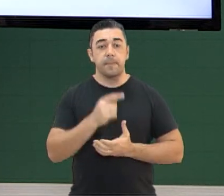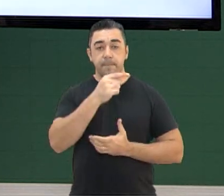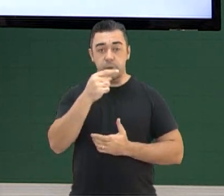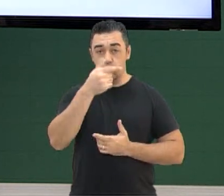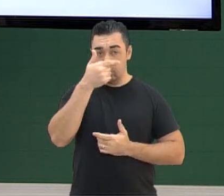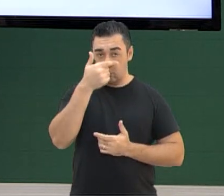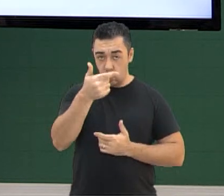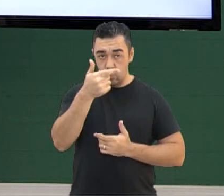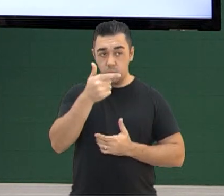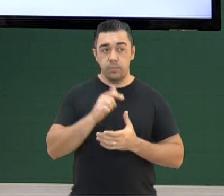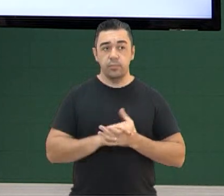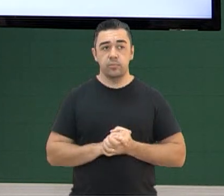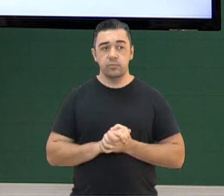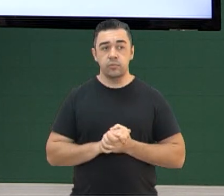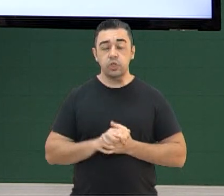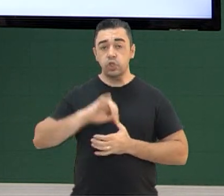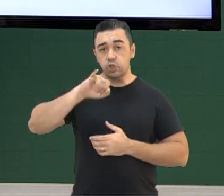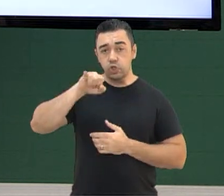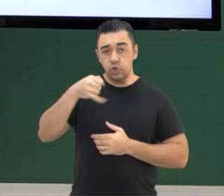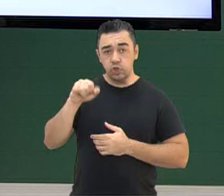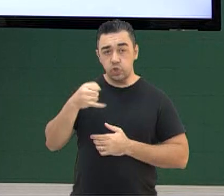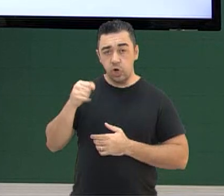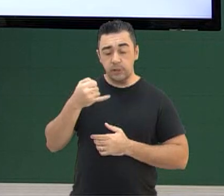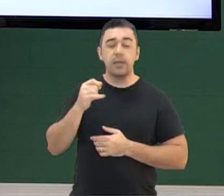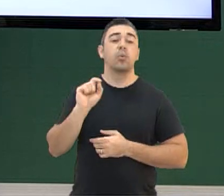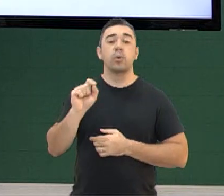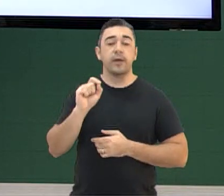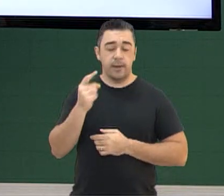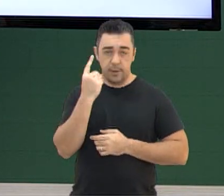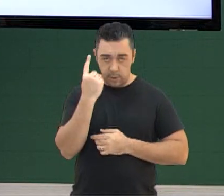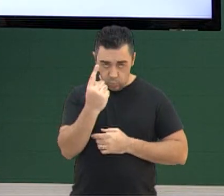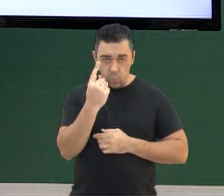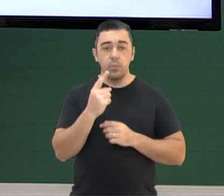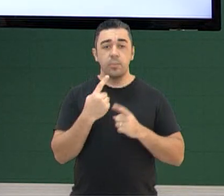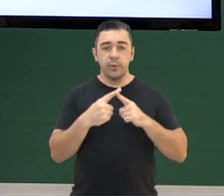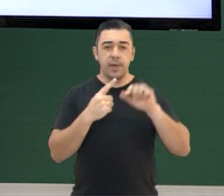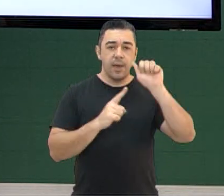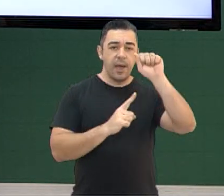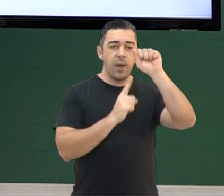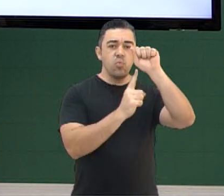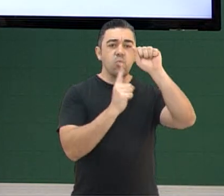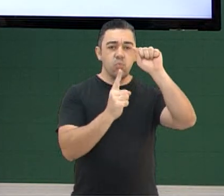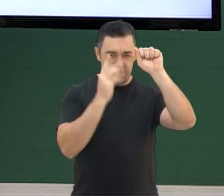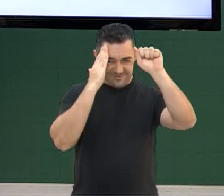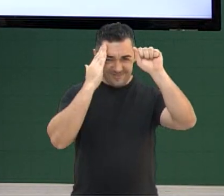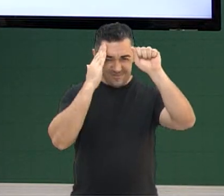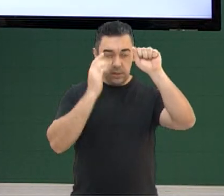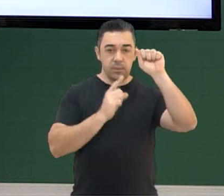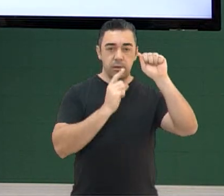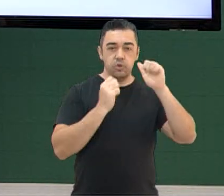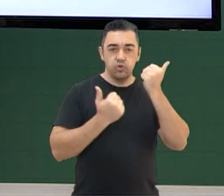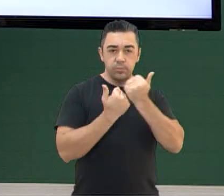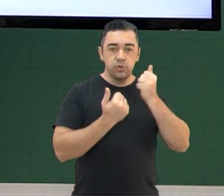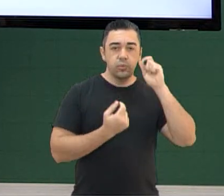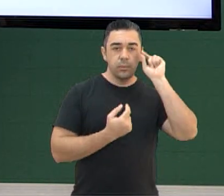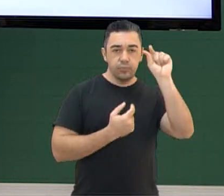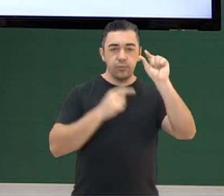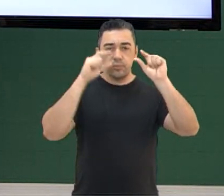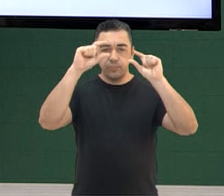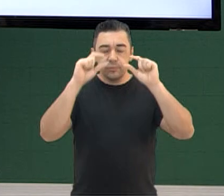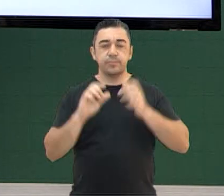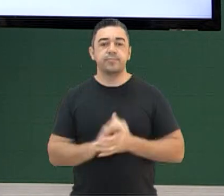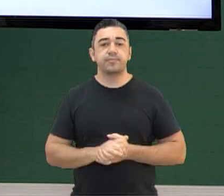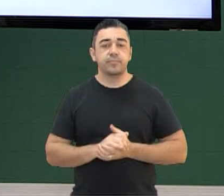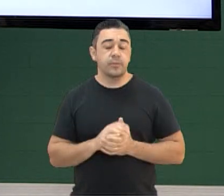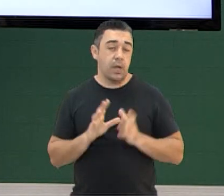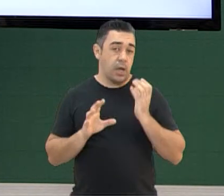lei de formação, e vezes quem? O j. O j também vale 1. Então, olha só, ij vale 1.